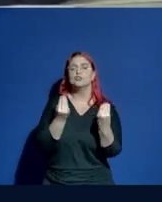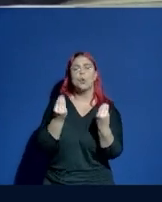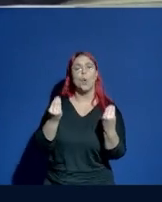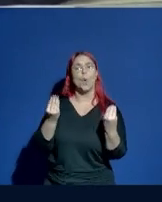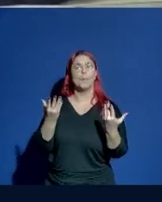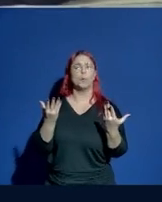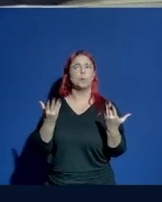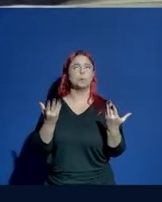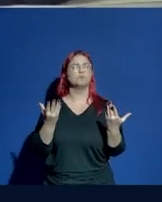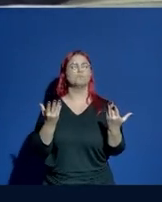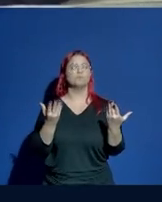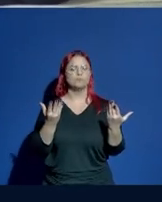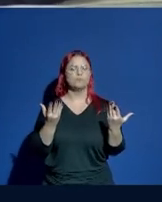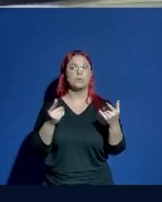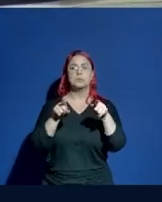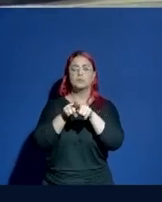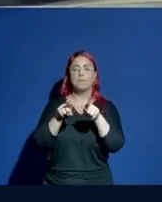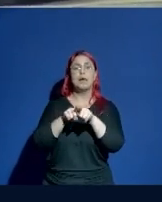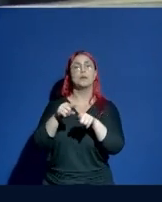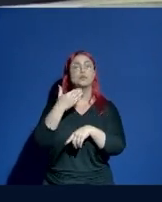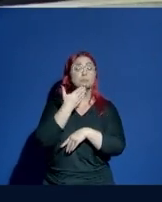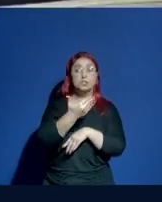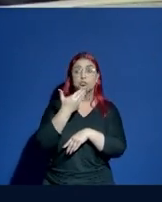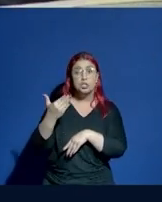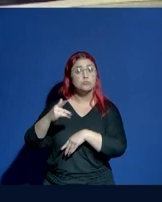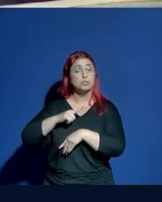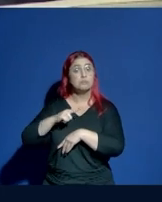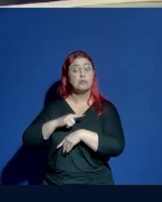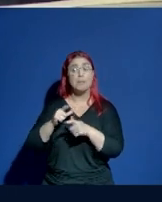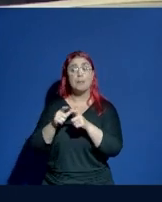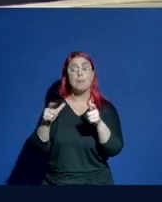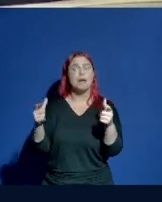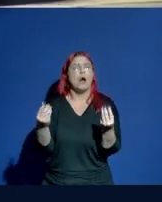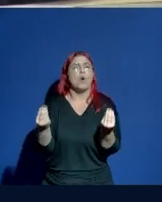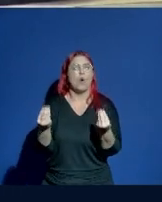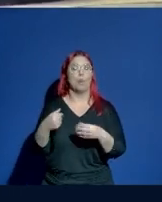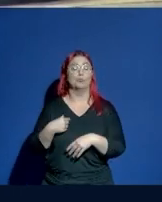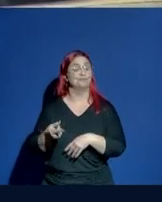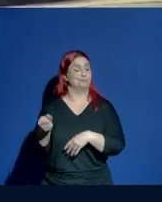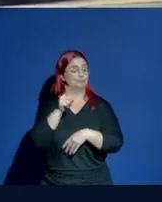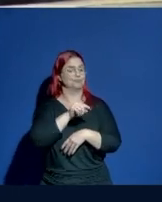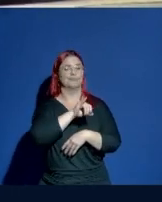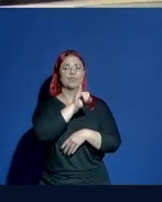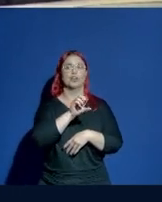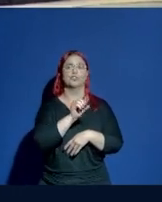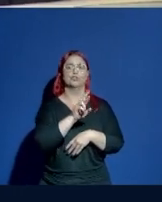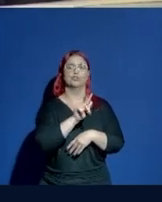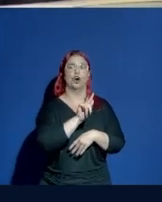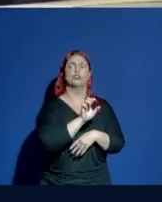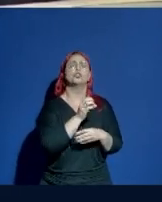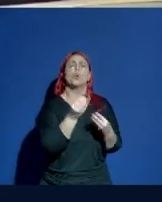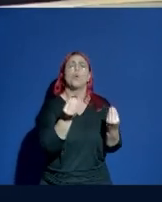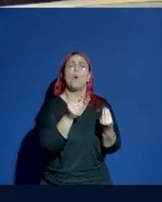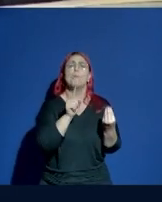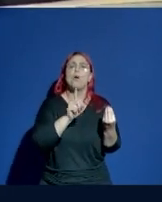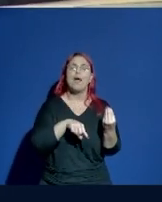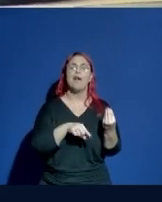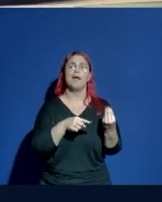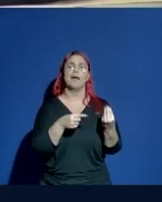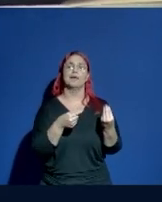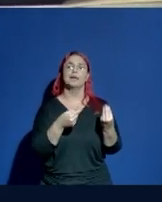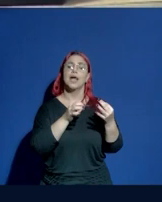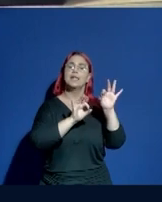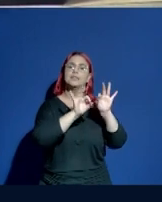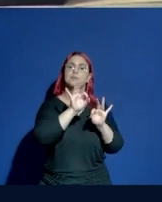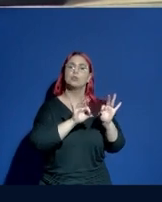vindo as principais né a solicitações e pedidos vou começar desse lado aqui agora Jorge se puder comentar pra gente como é que tá a demanda para esses